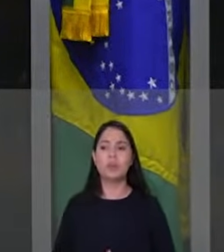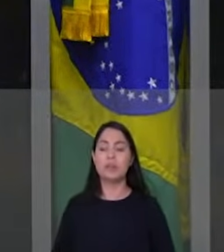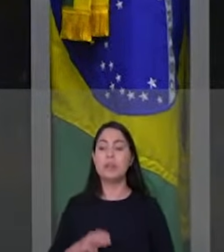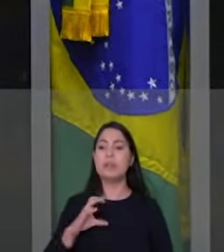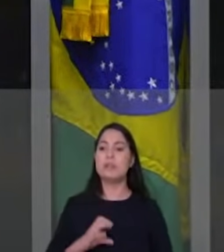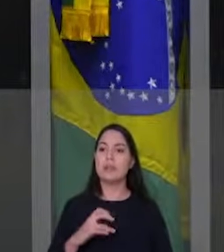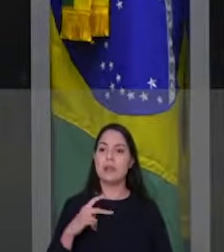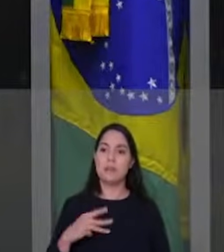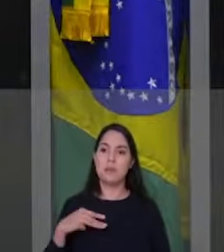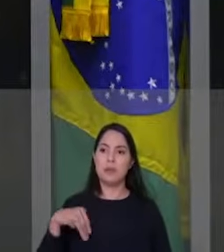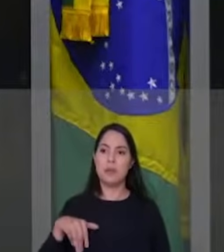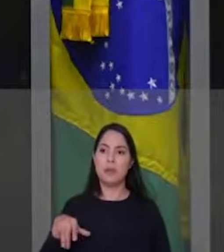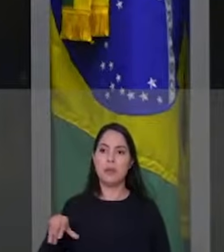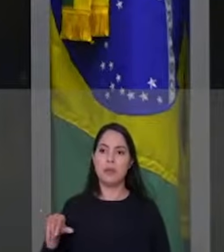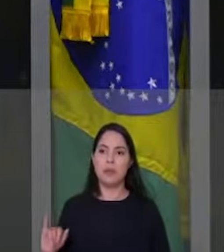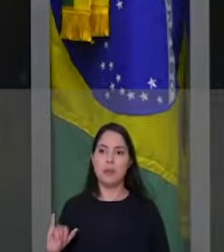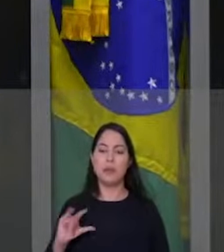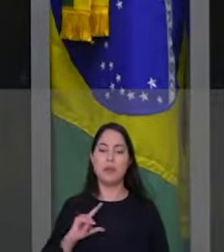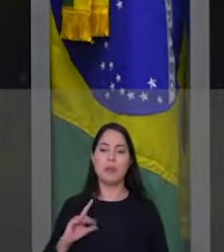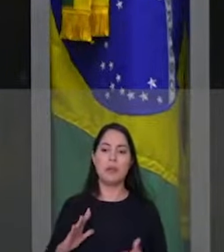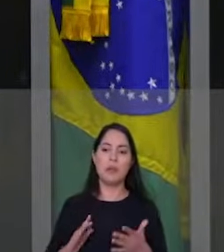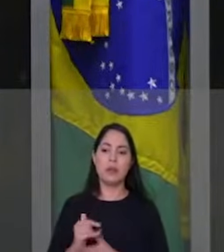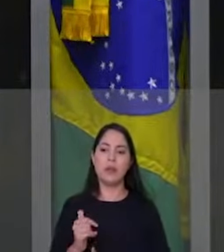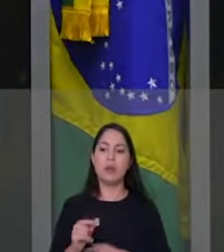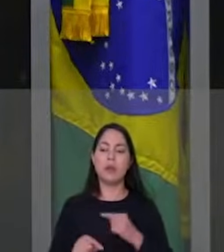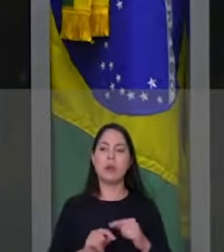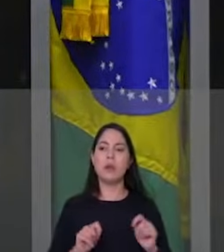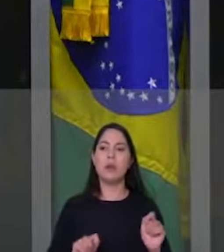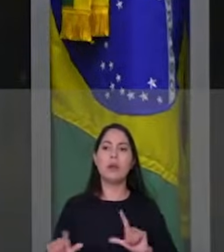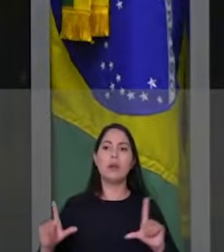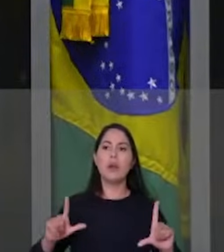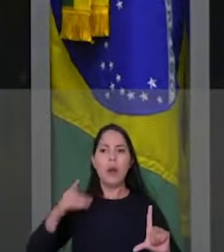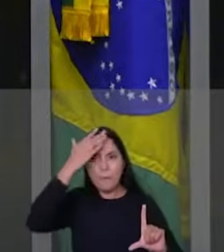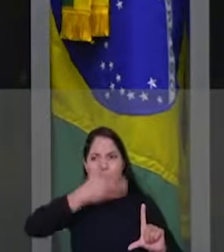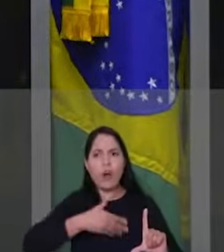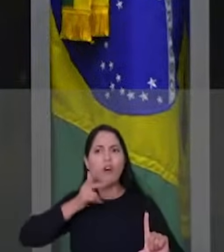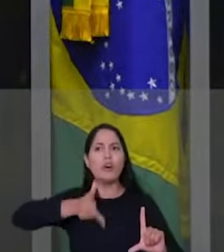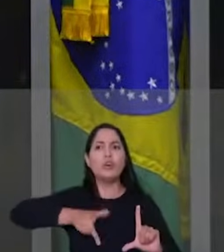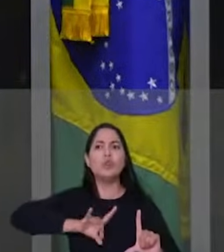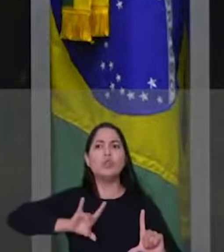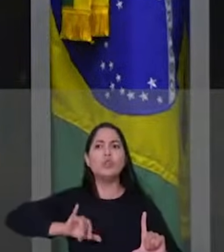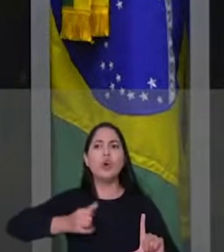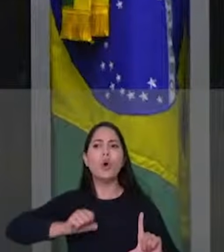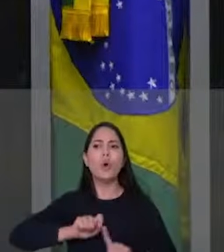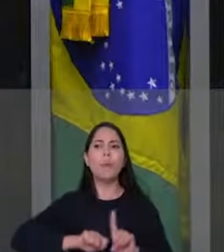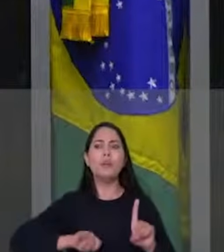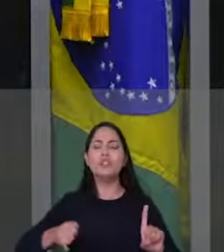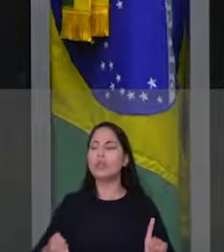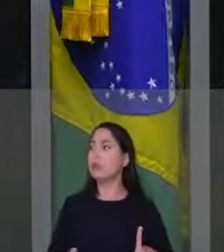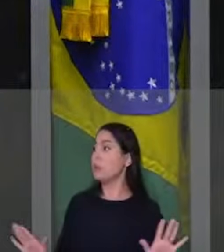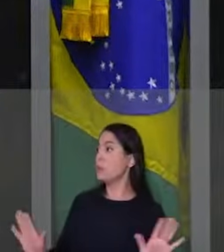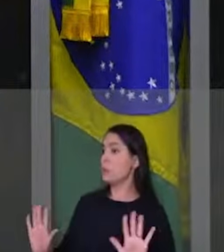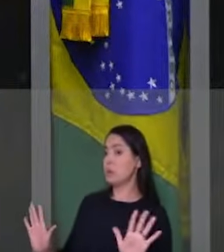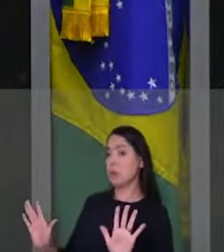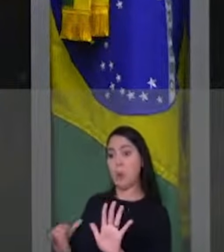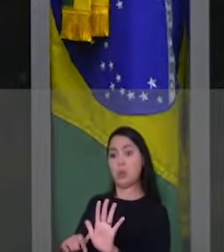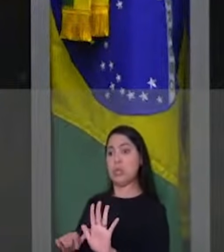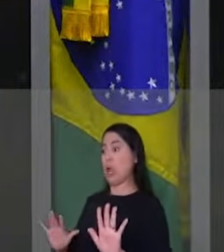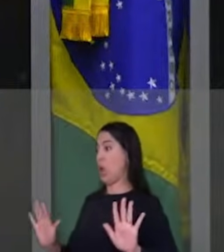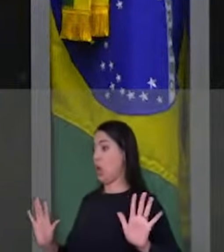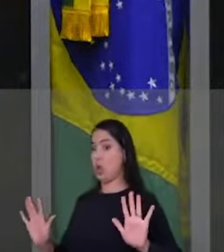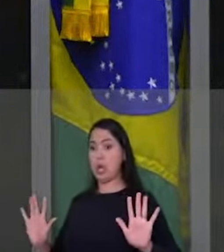CPMI aprovou que ele mandasse as imagens do 8 de janeiro, ele simplesmente disse que não tinha